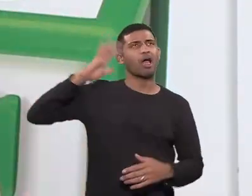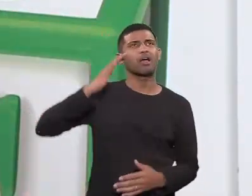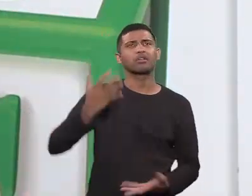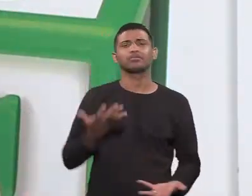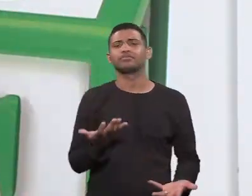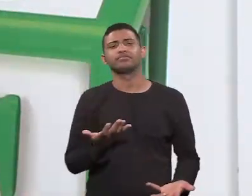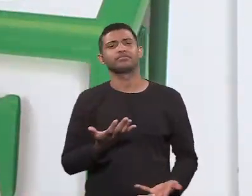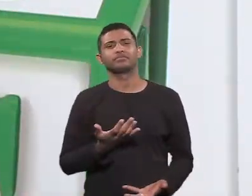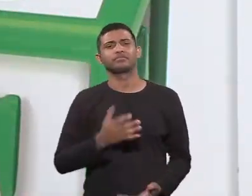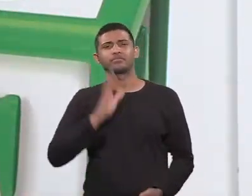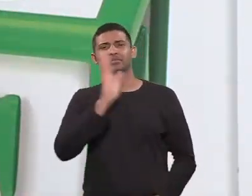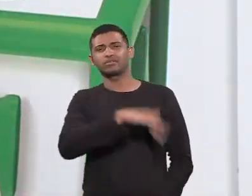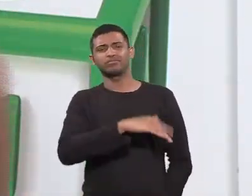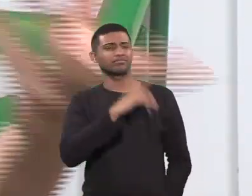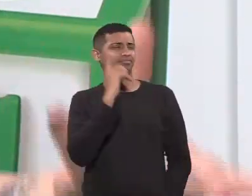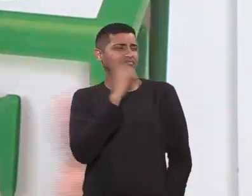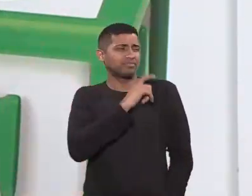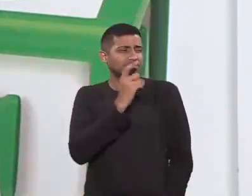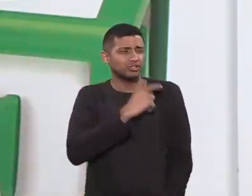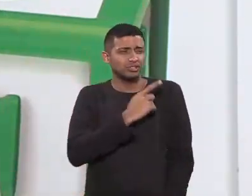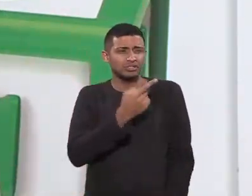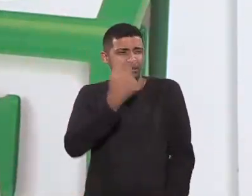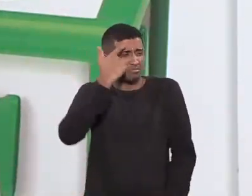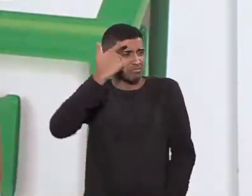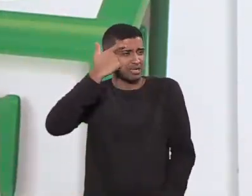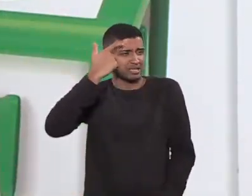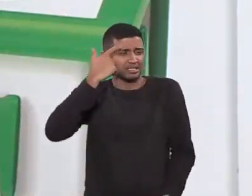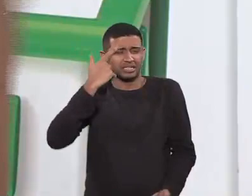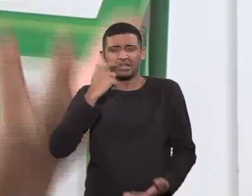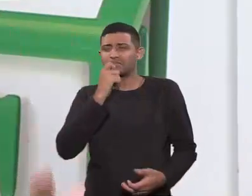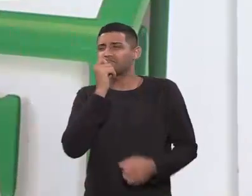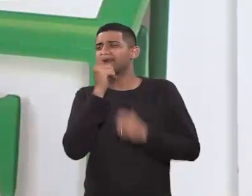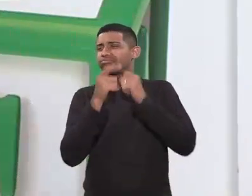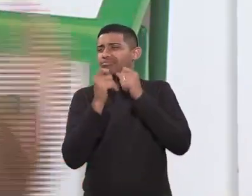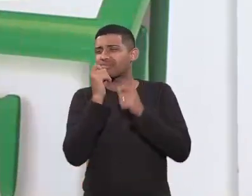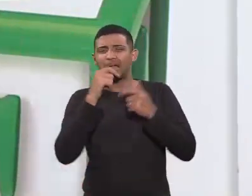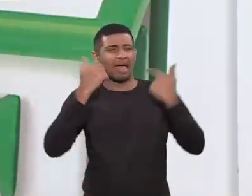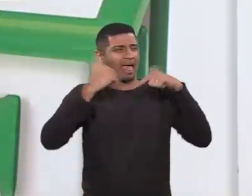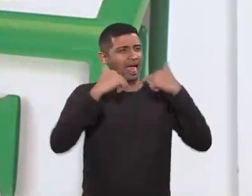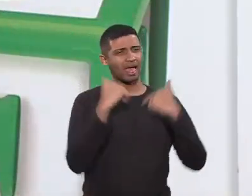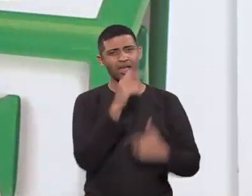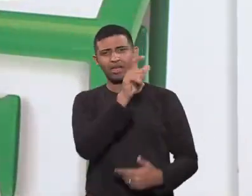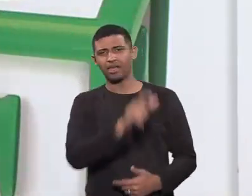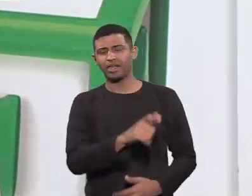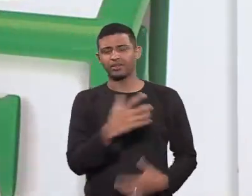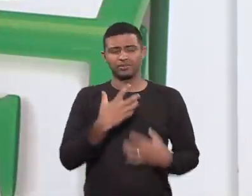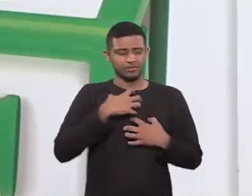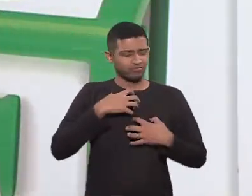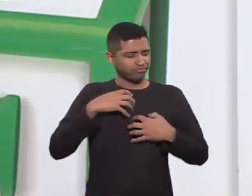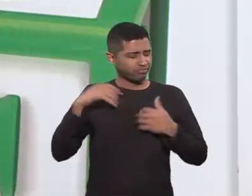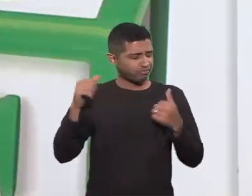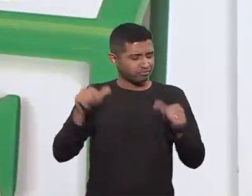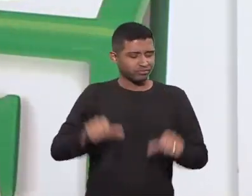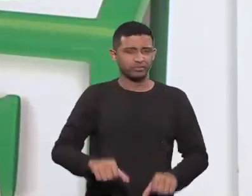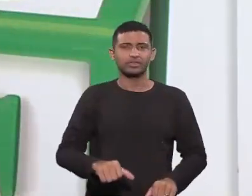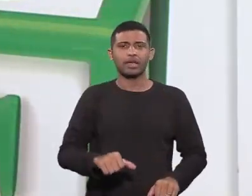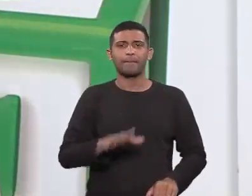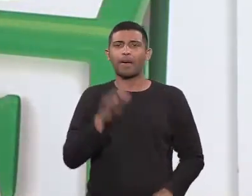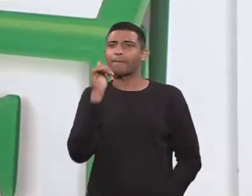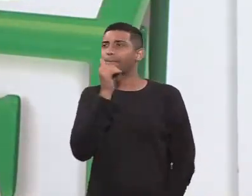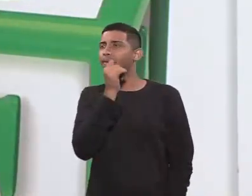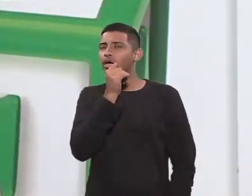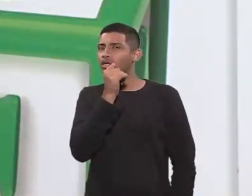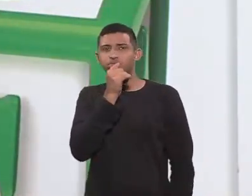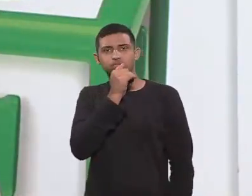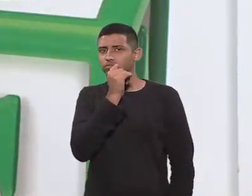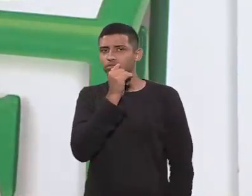não, isso aí é mentira, isso aí todo mundo ria dela, e ela se sentia mal com isso. E aí a partir disso, e a mãe